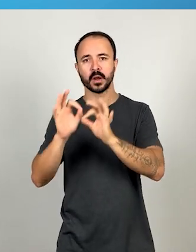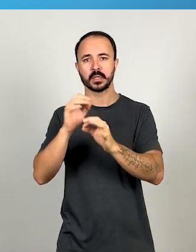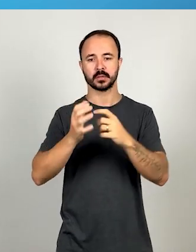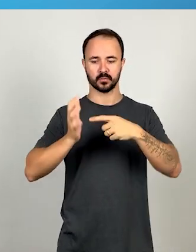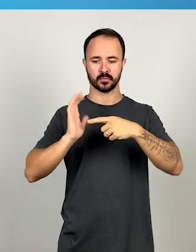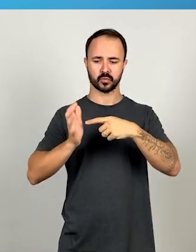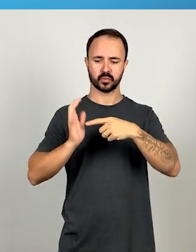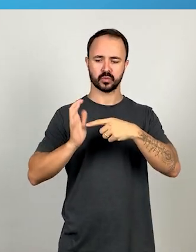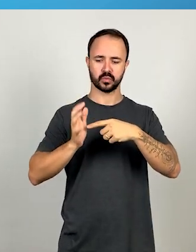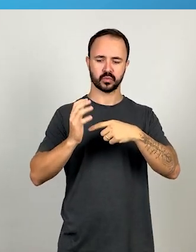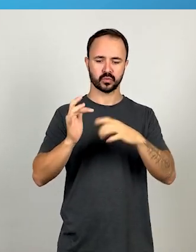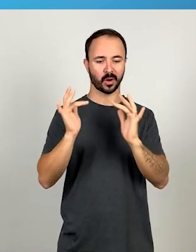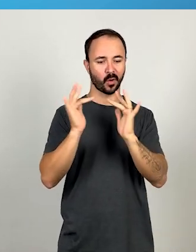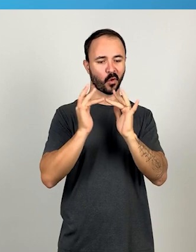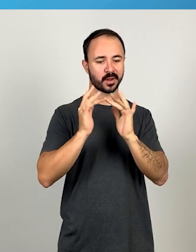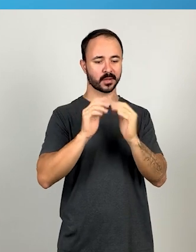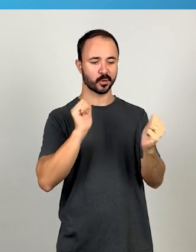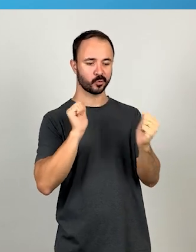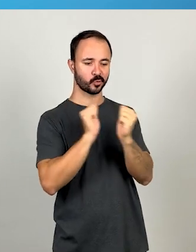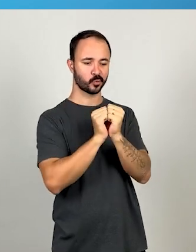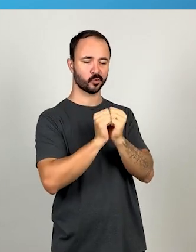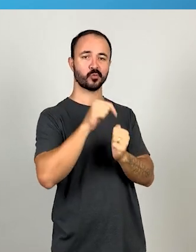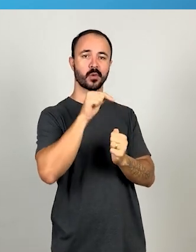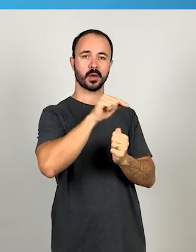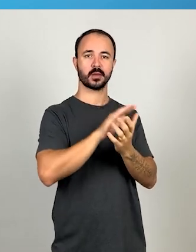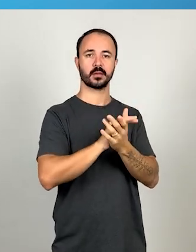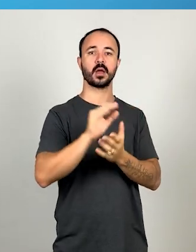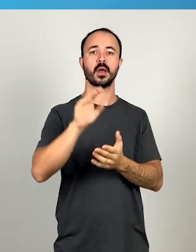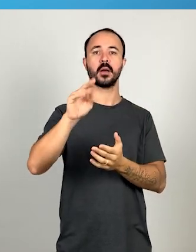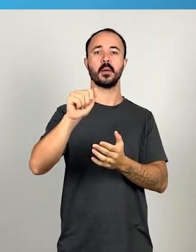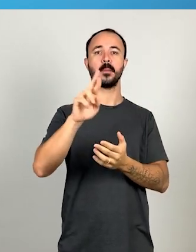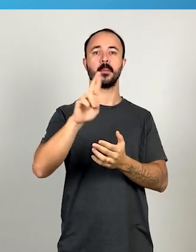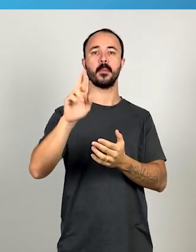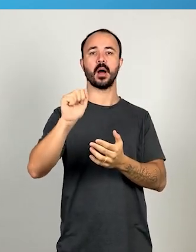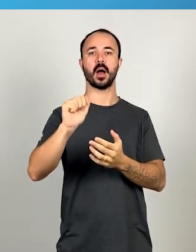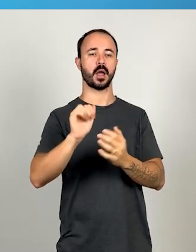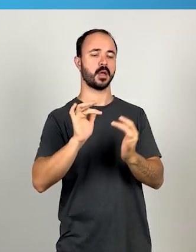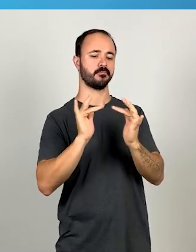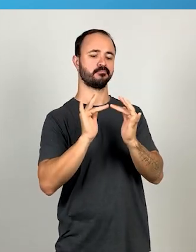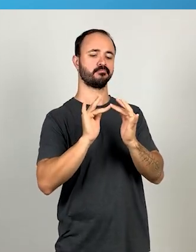motores. Vamos utilizar para isso duas barras que vão estar na parte central,